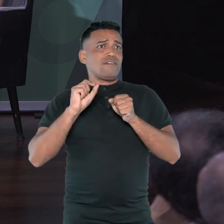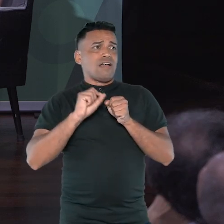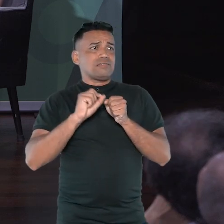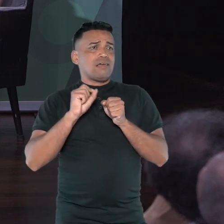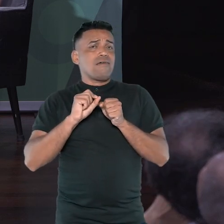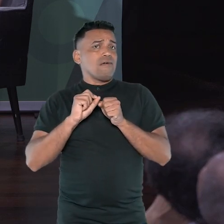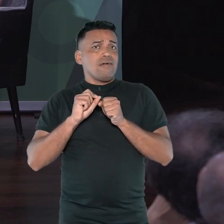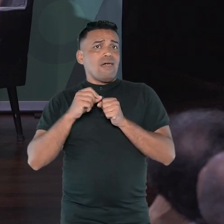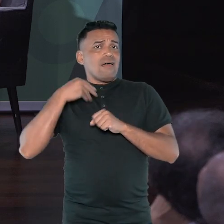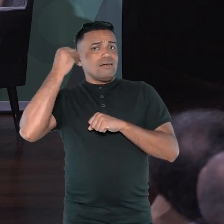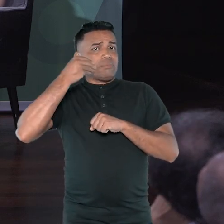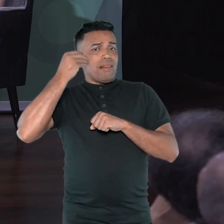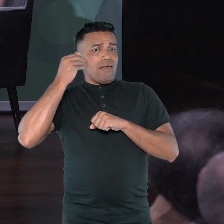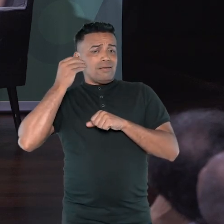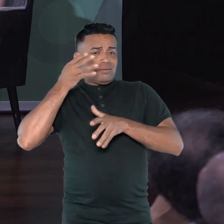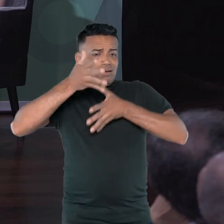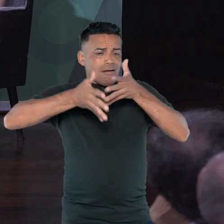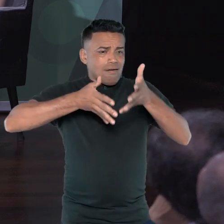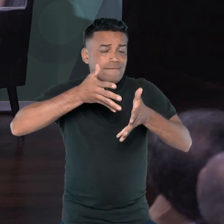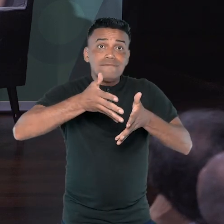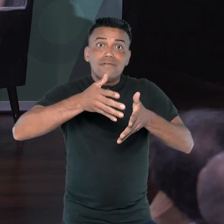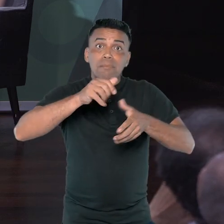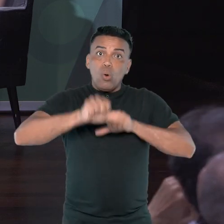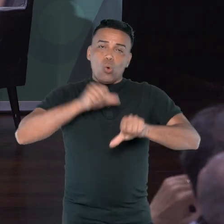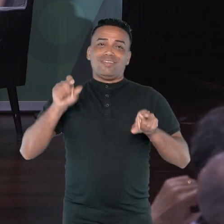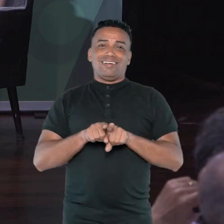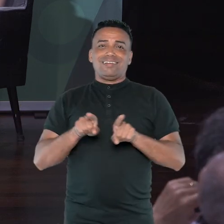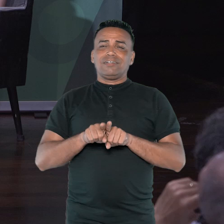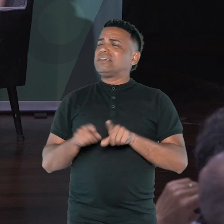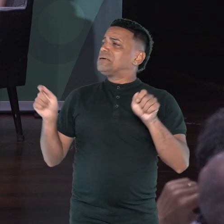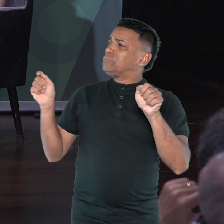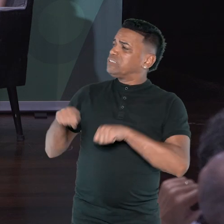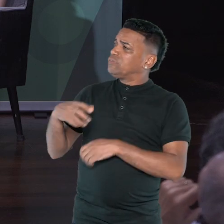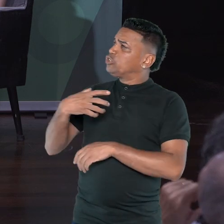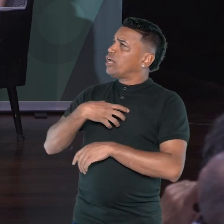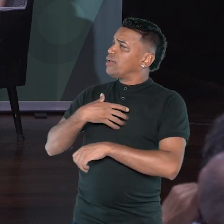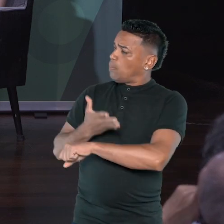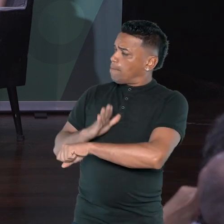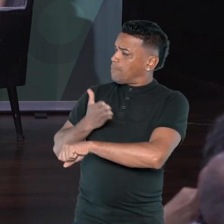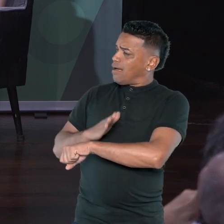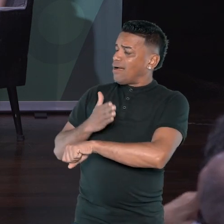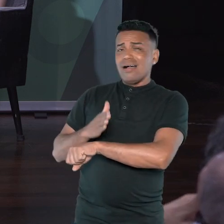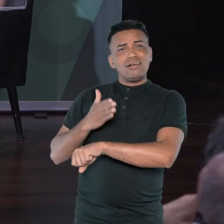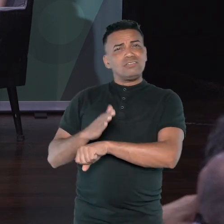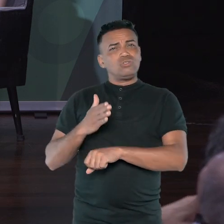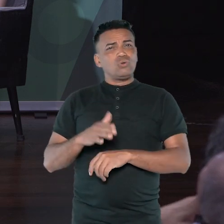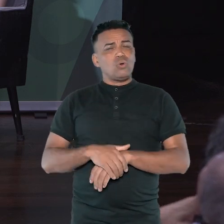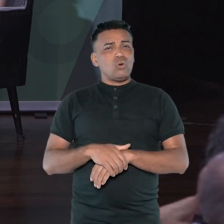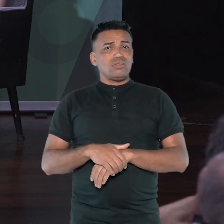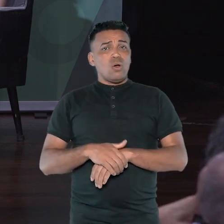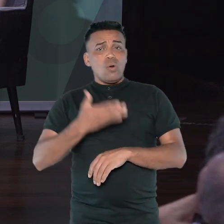com que essa experiência nos transforme também. Seria possível, de modo prático, assim, nas 2 primeiras